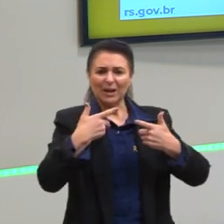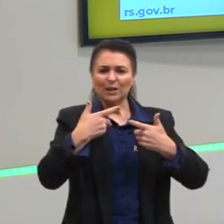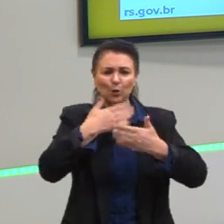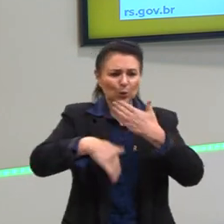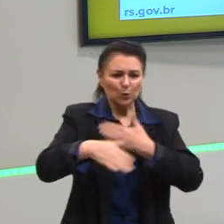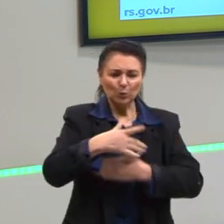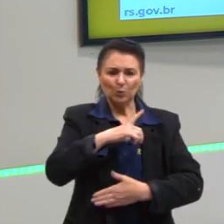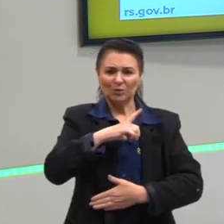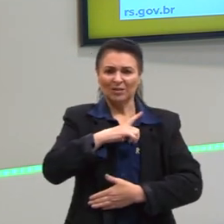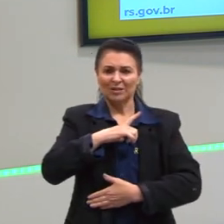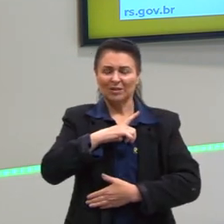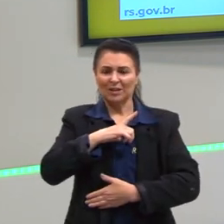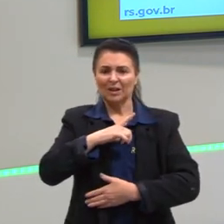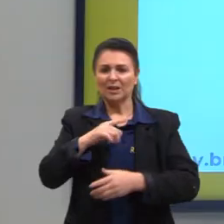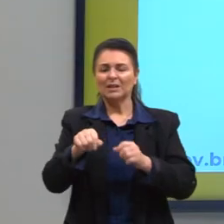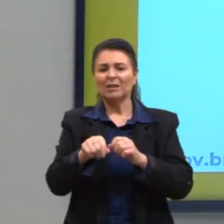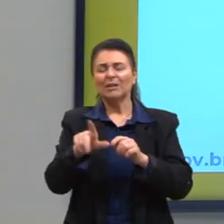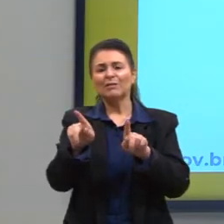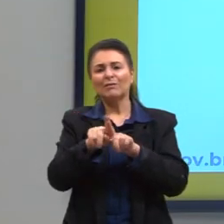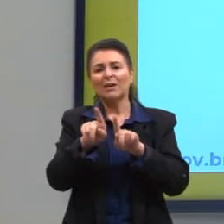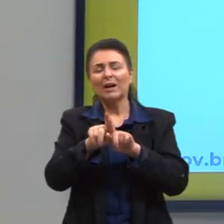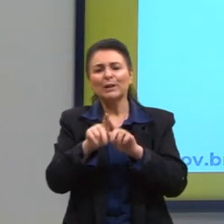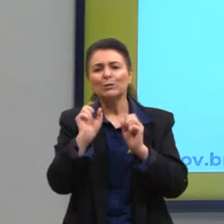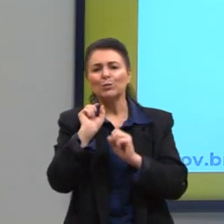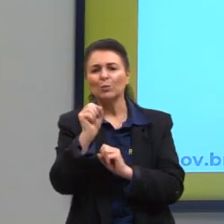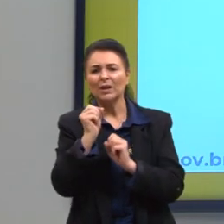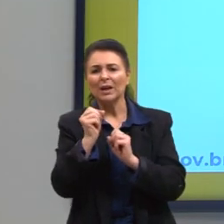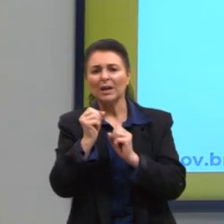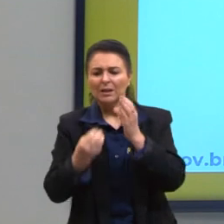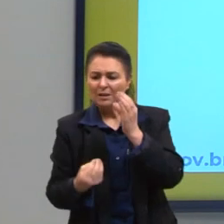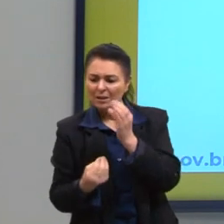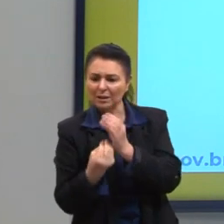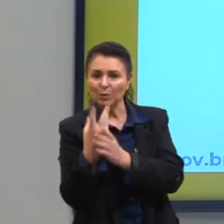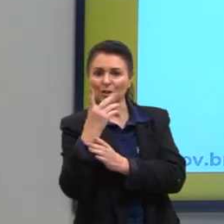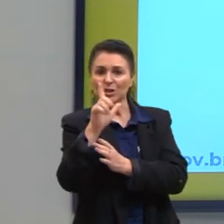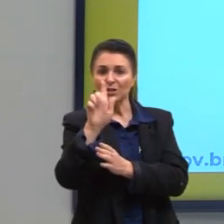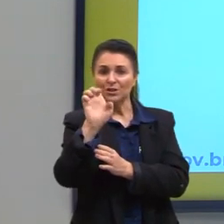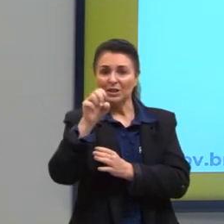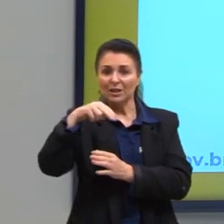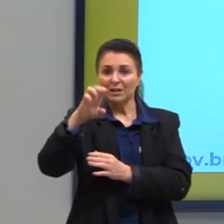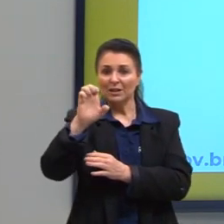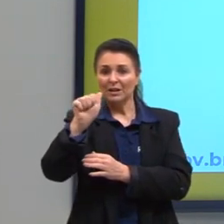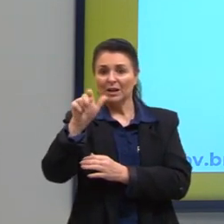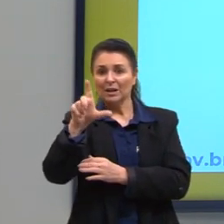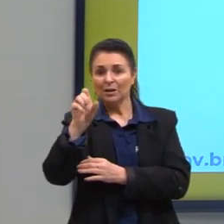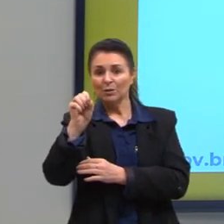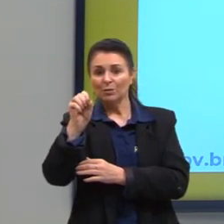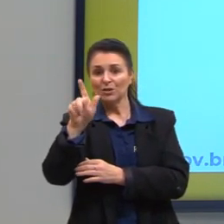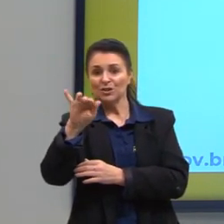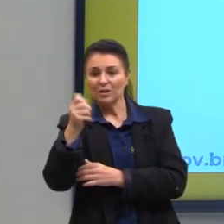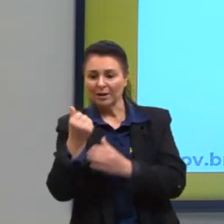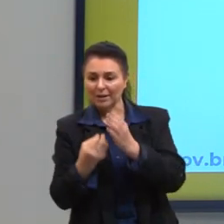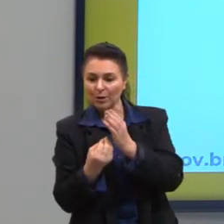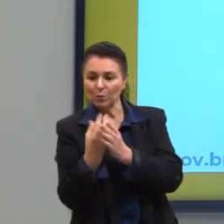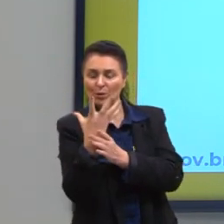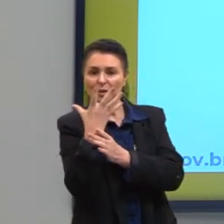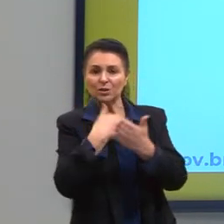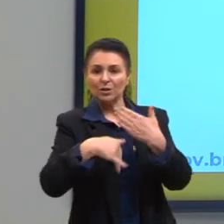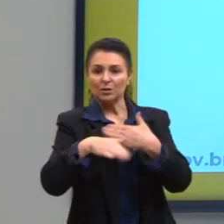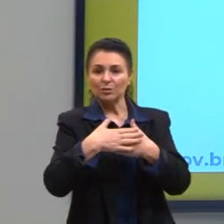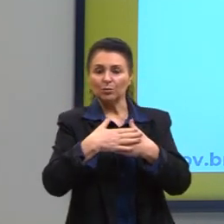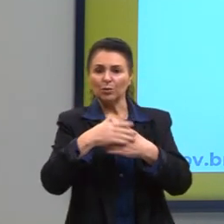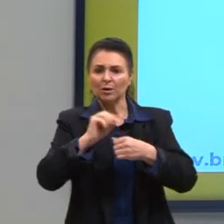que que ele participou de parte da genealogia da moral' ele tenta entender a moral que tá aí e ele faz o mal